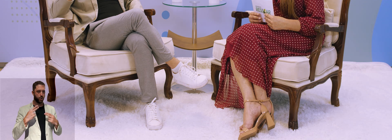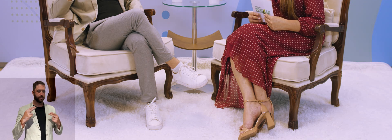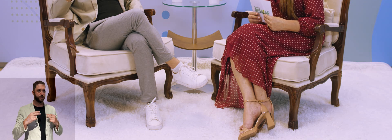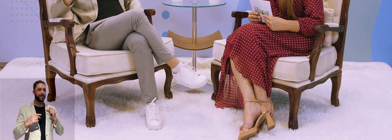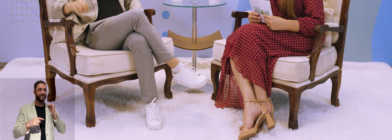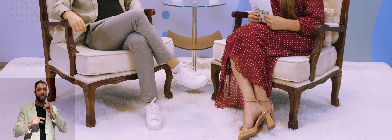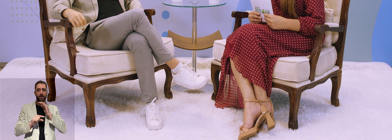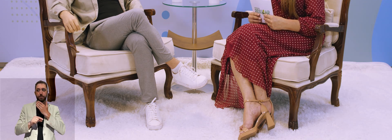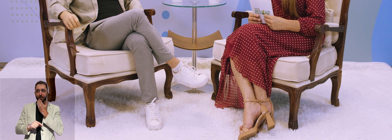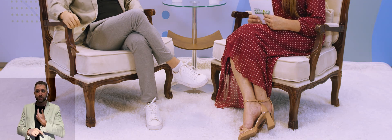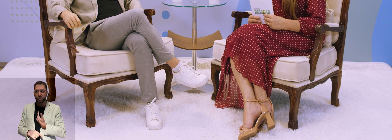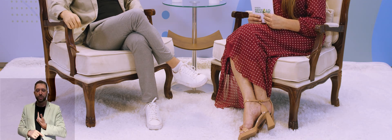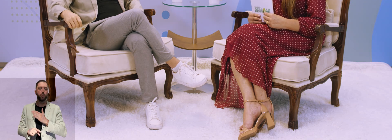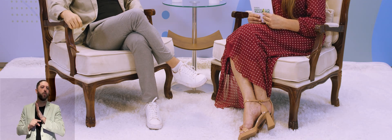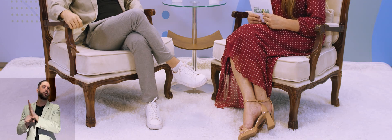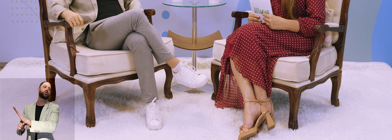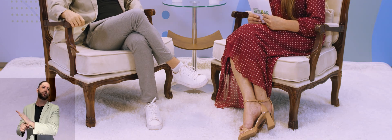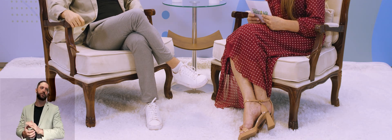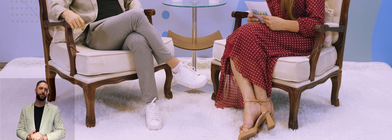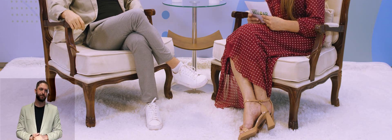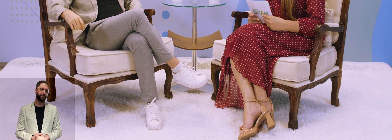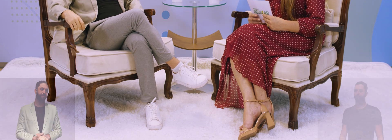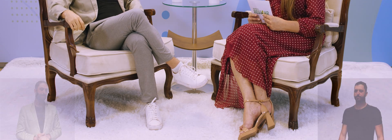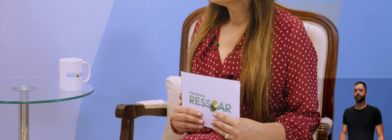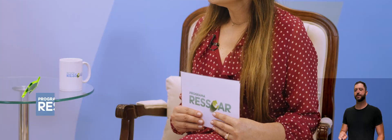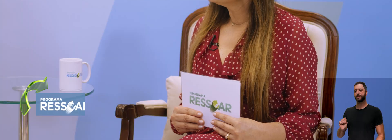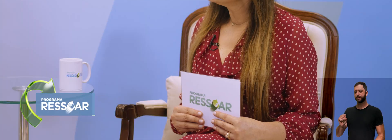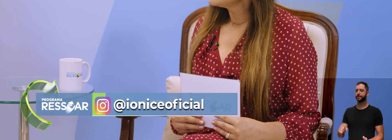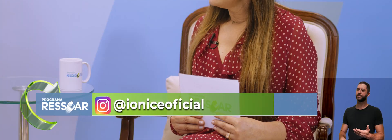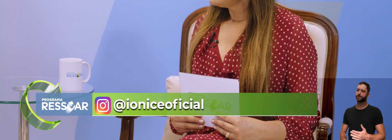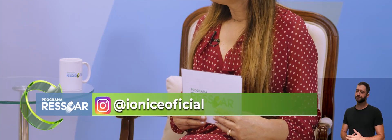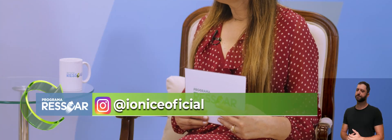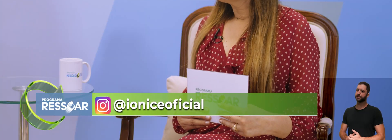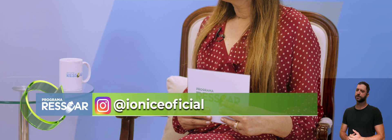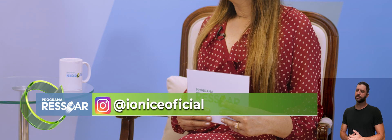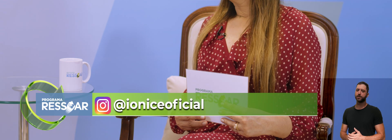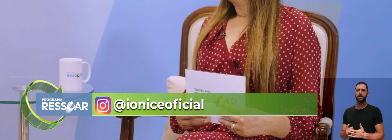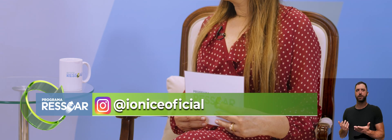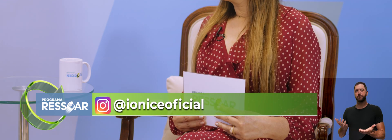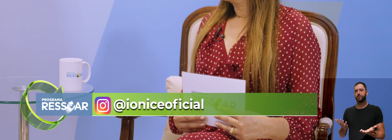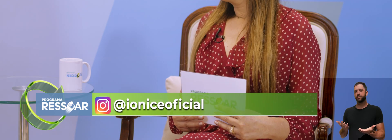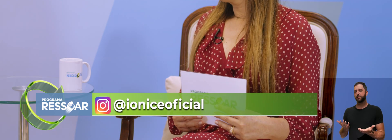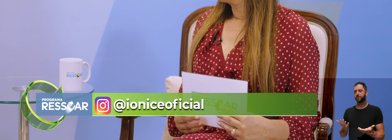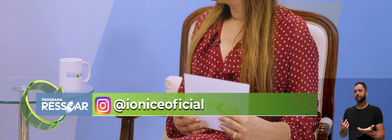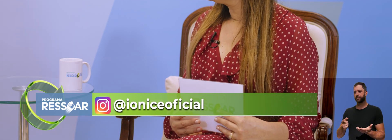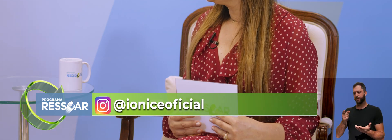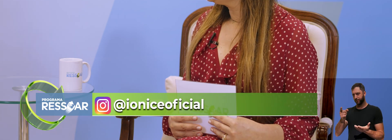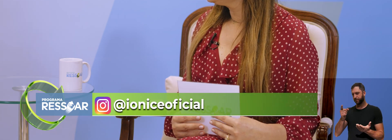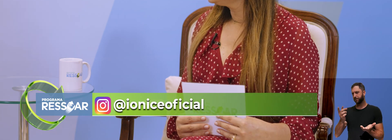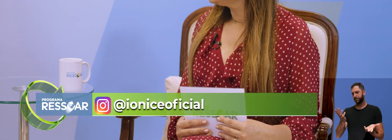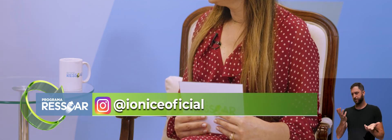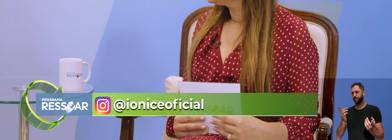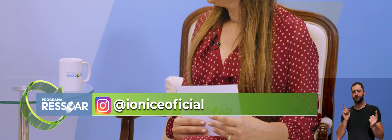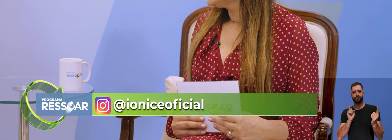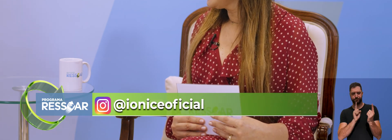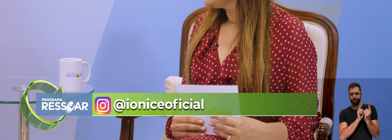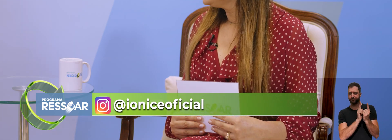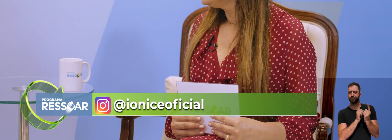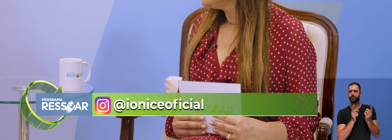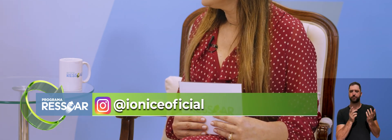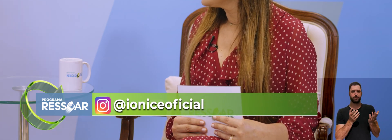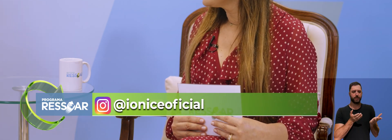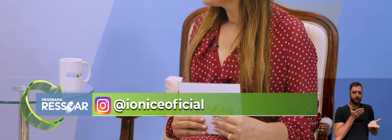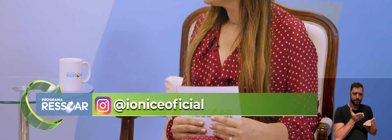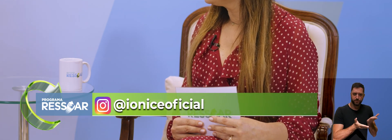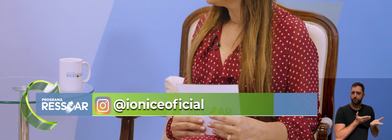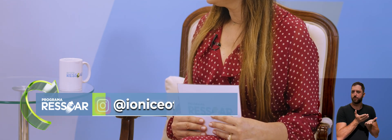ponto, só vou ajudar se a ajuda for solicitada. Sim. Agora, você também, além de clinicar e